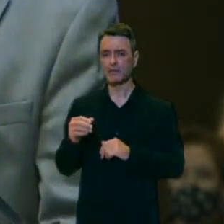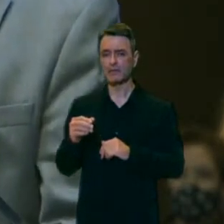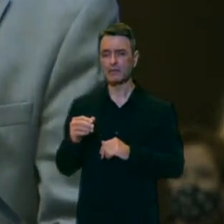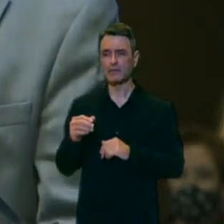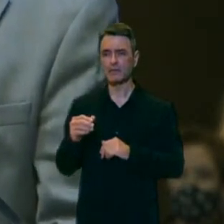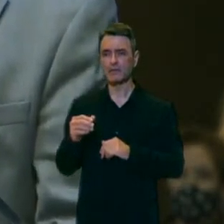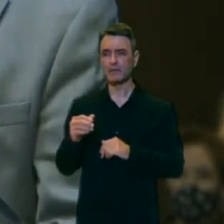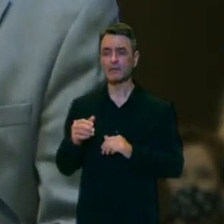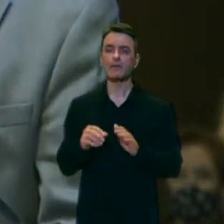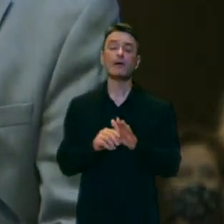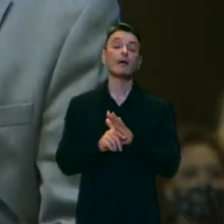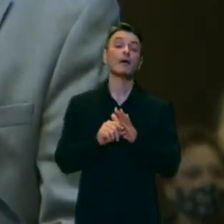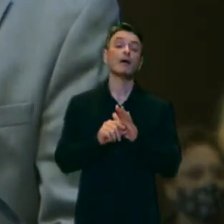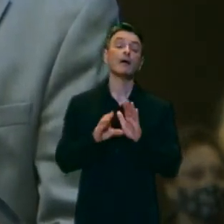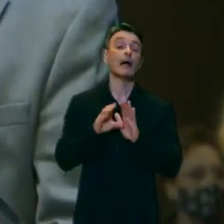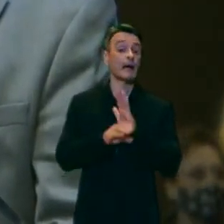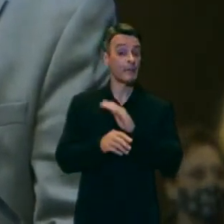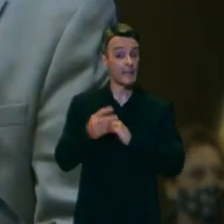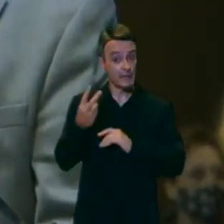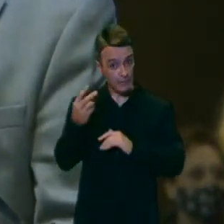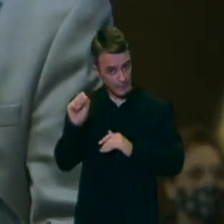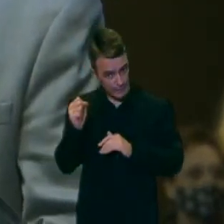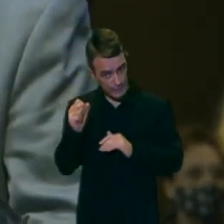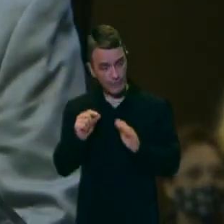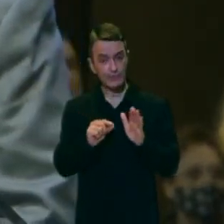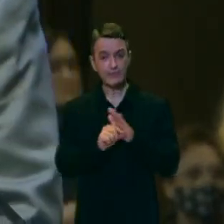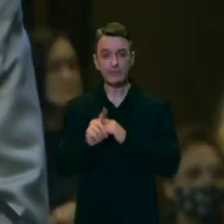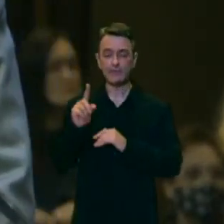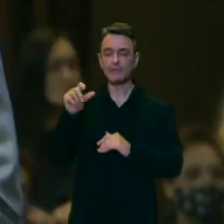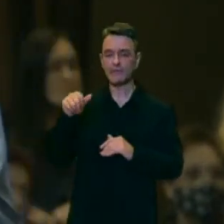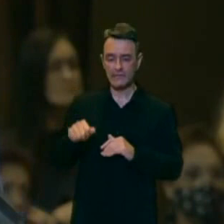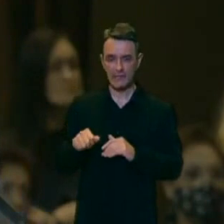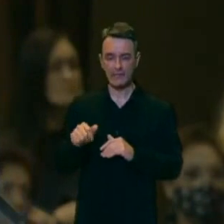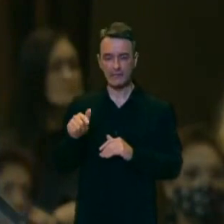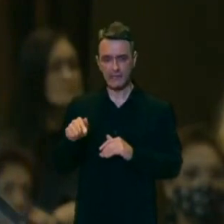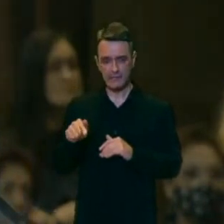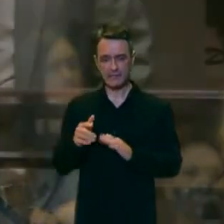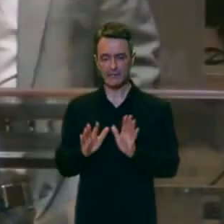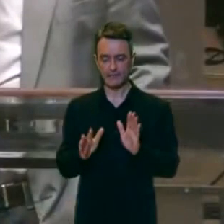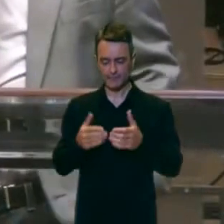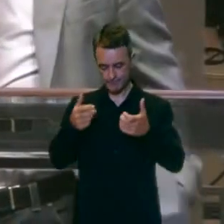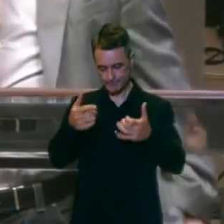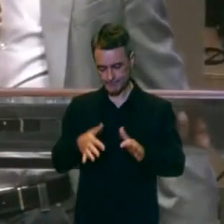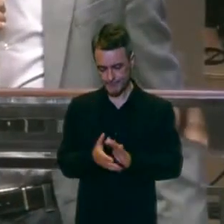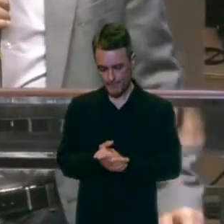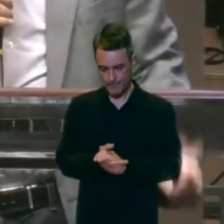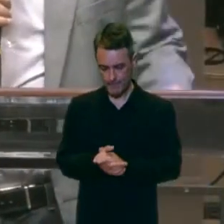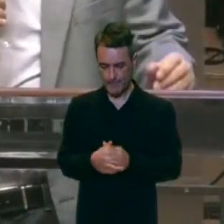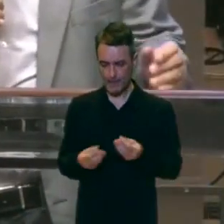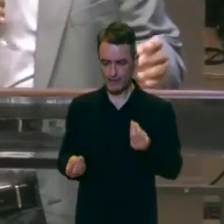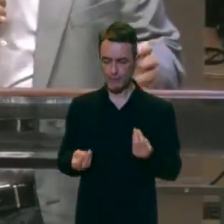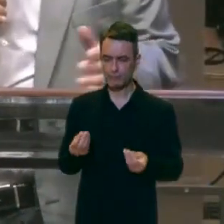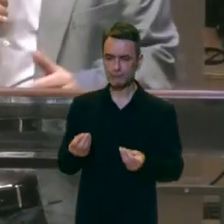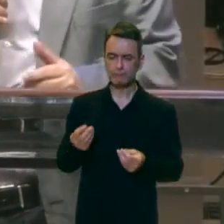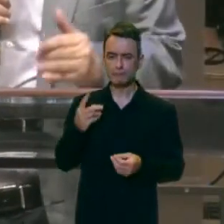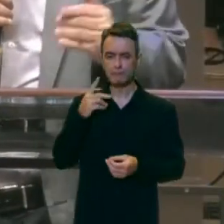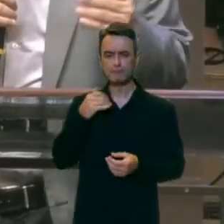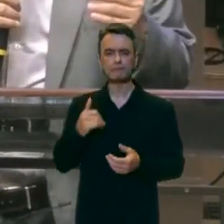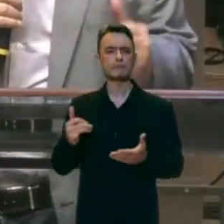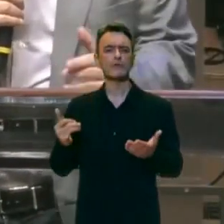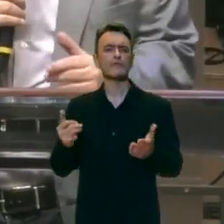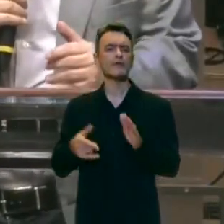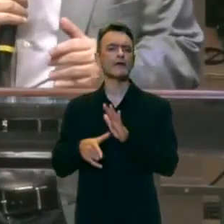capítulo 28, verso 17, diz assim: onde estão os seus profetas que